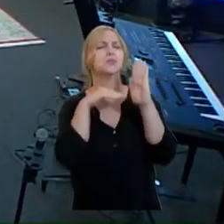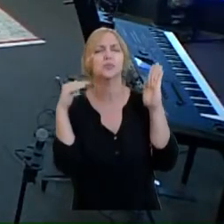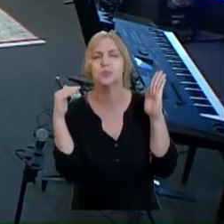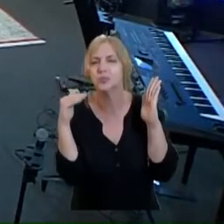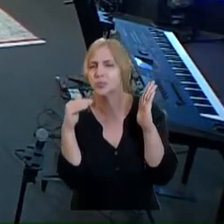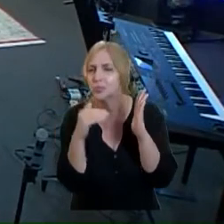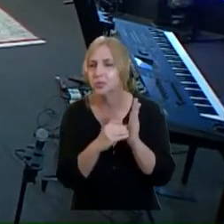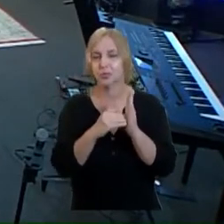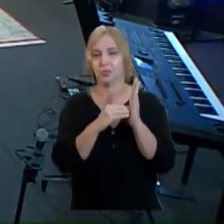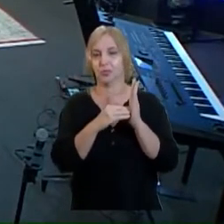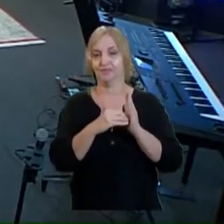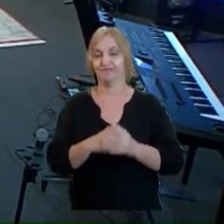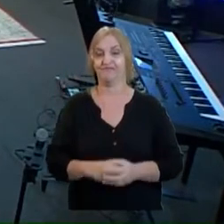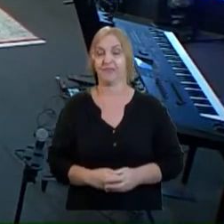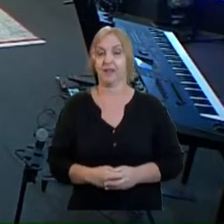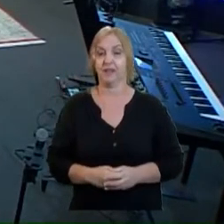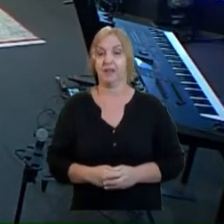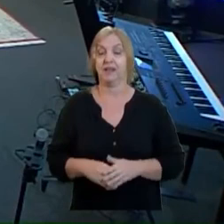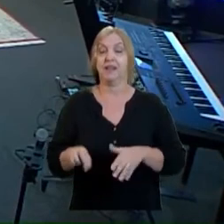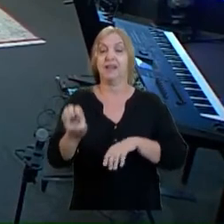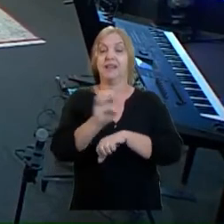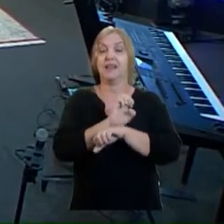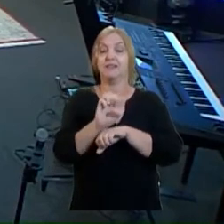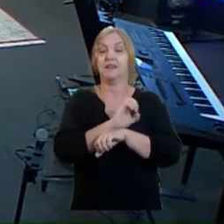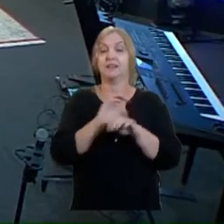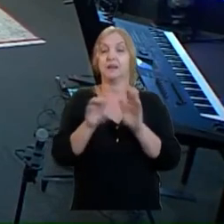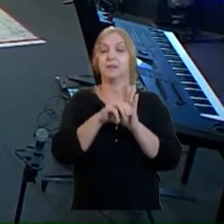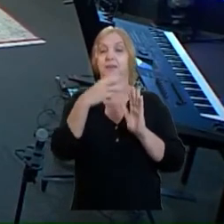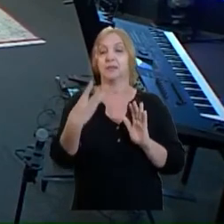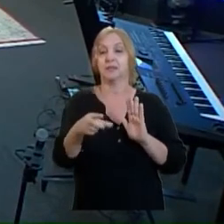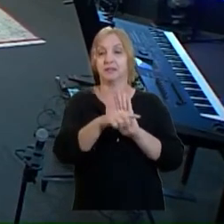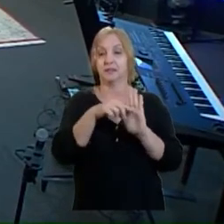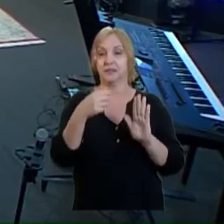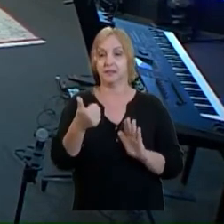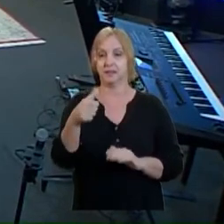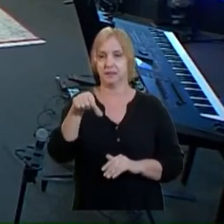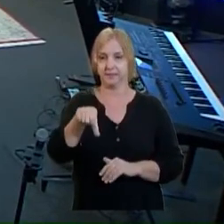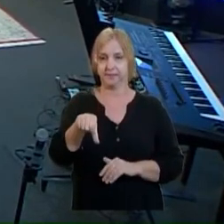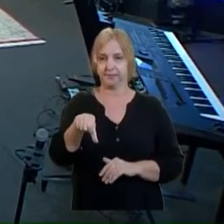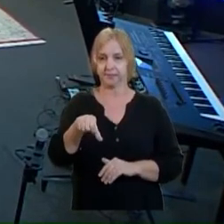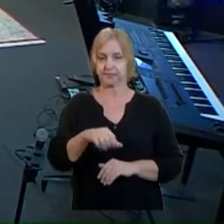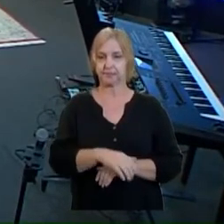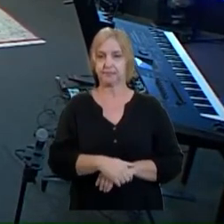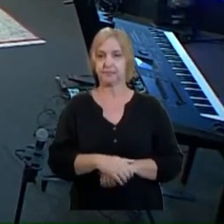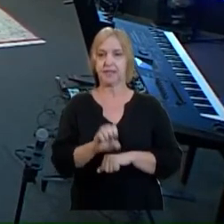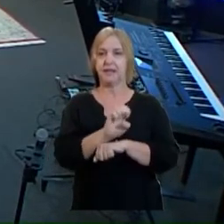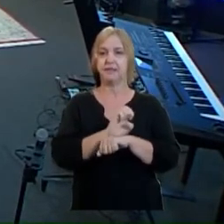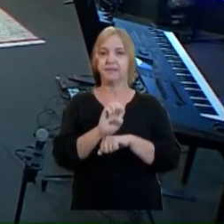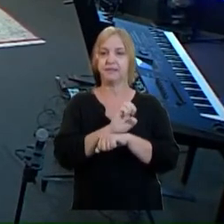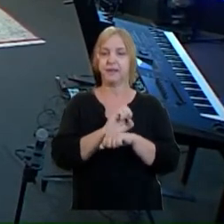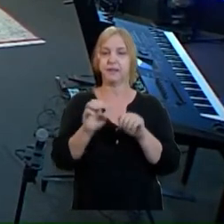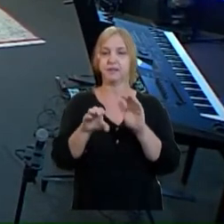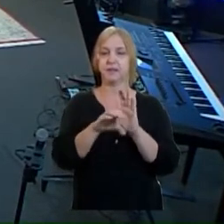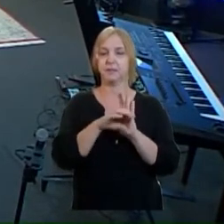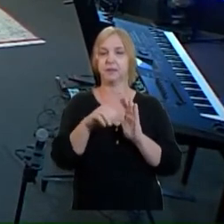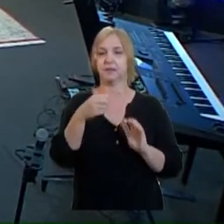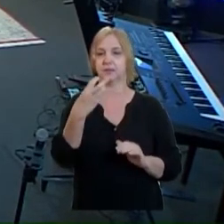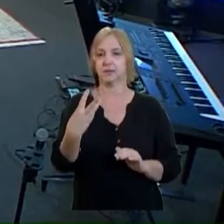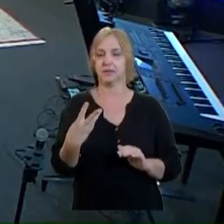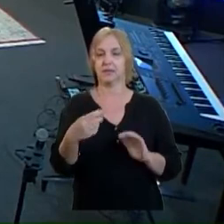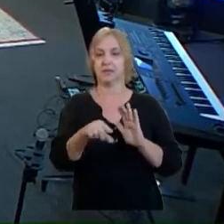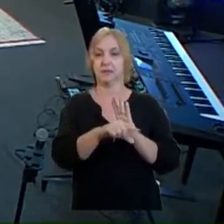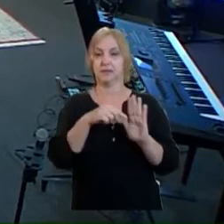Aqui em Efésios ainda, capítulo 3, o verso de número 19. Efésios 3, verso